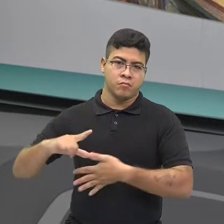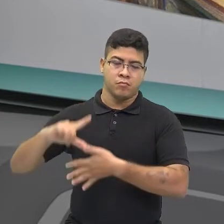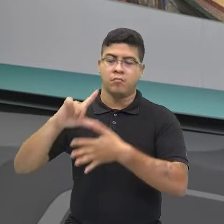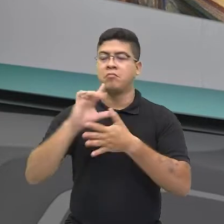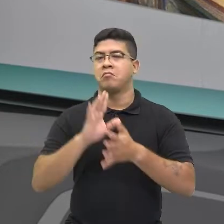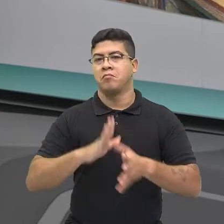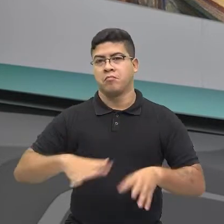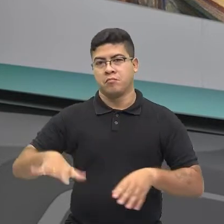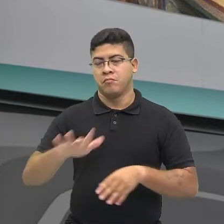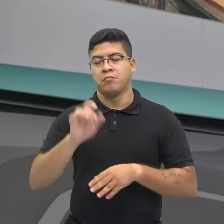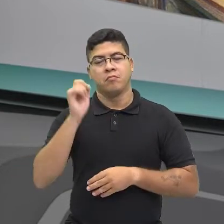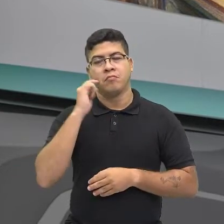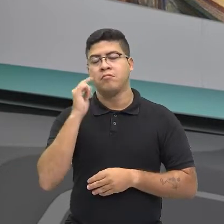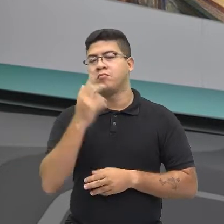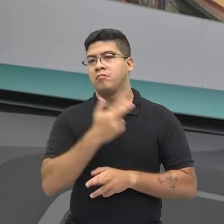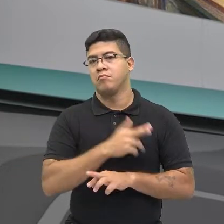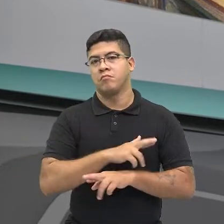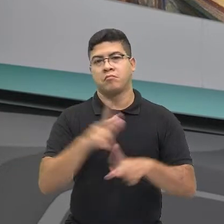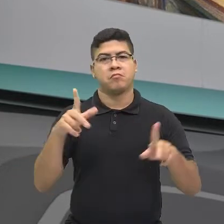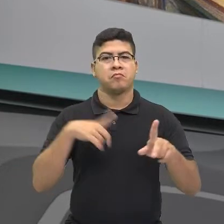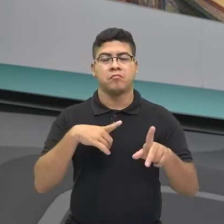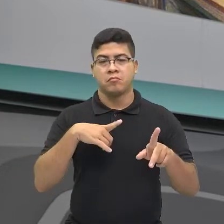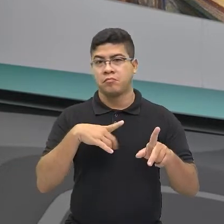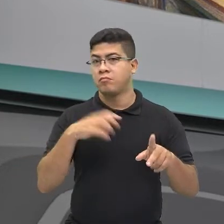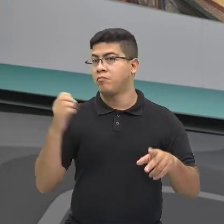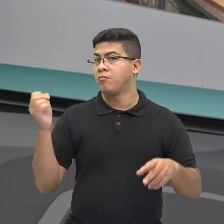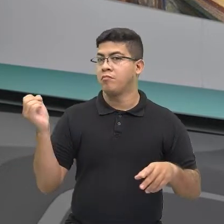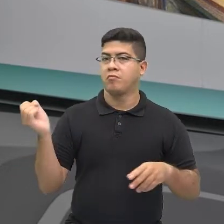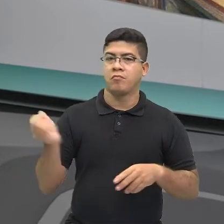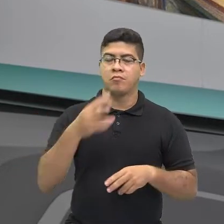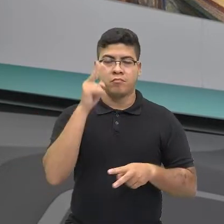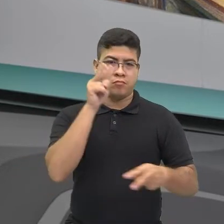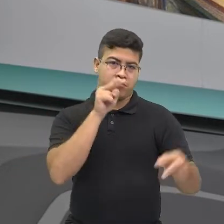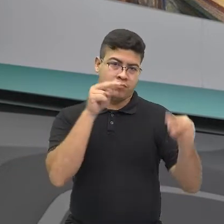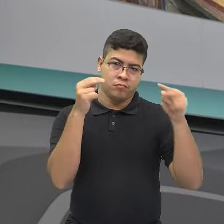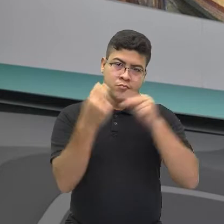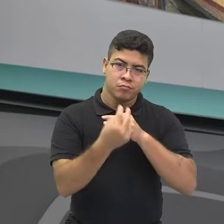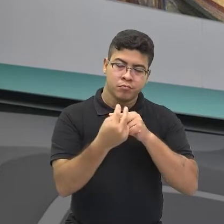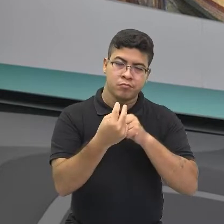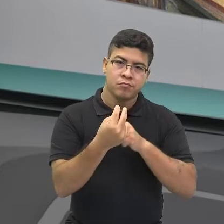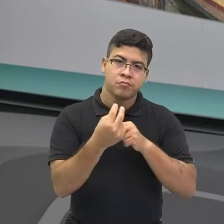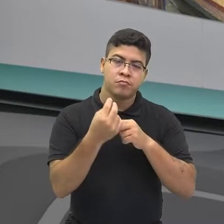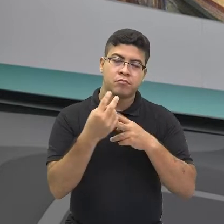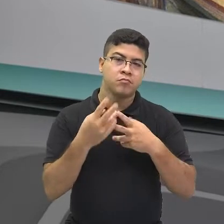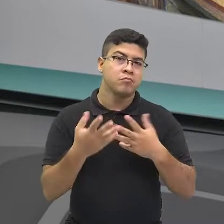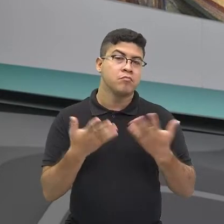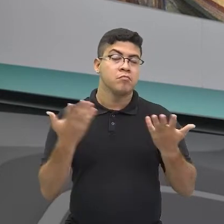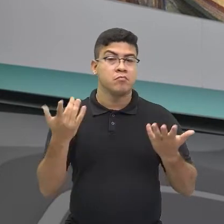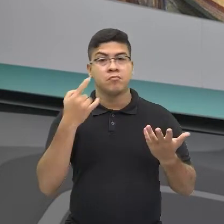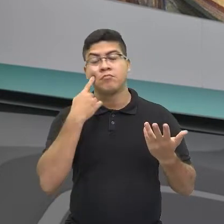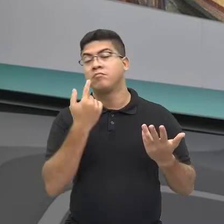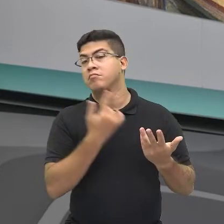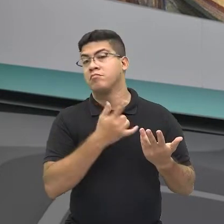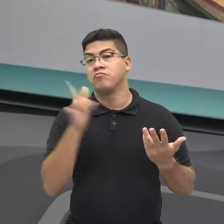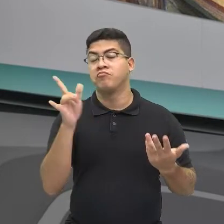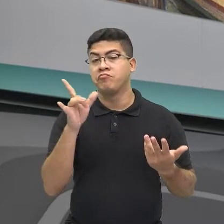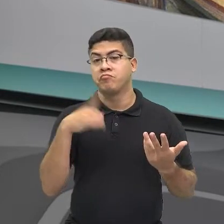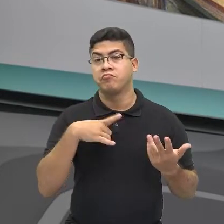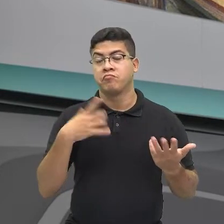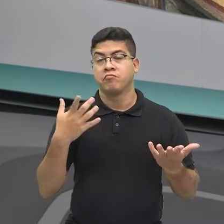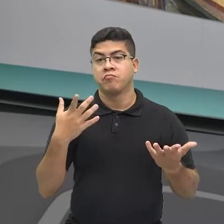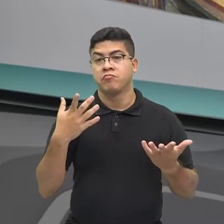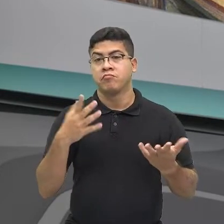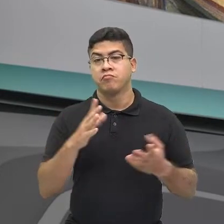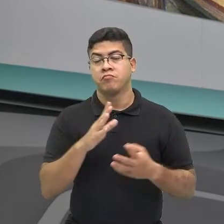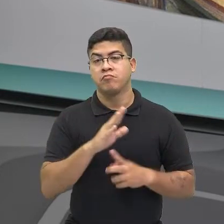uma nova perspectiva, um novo olhar, né? Então, ao invés de fazer uma arte